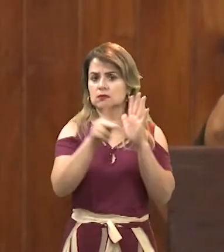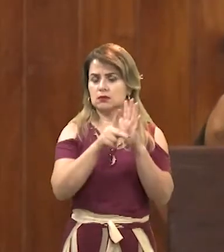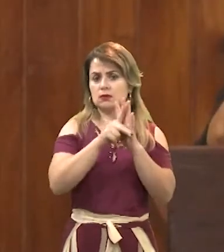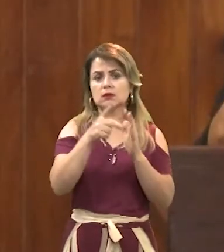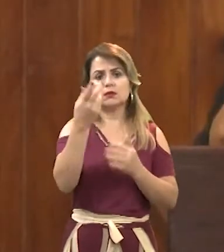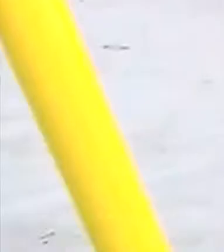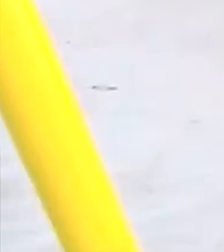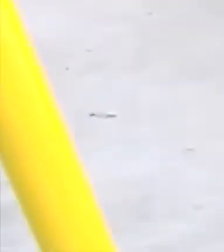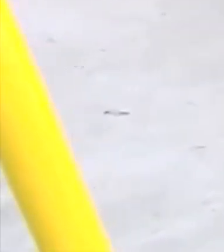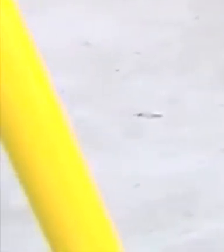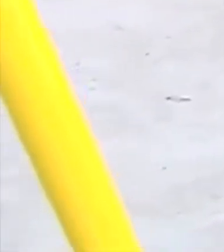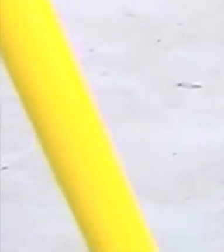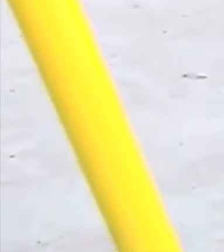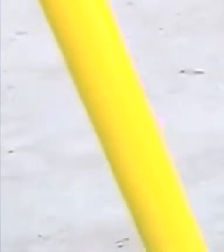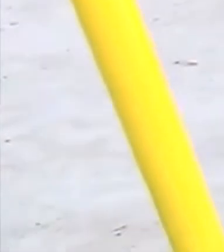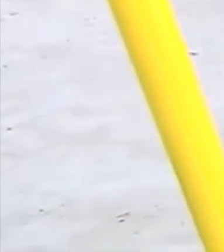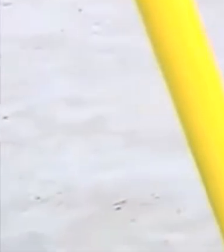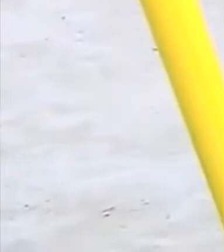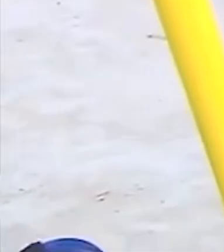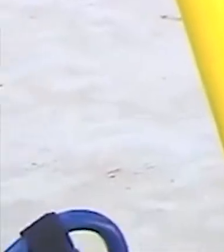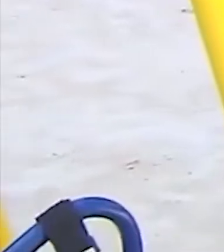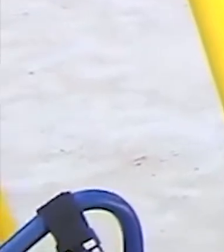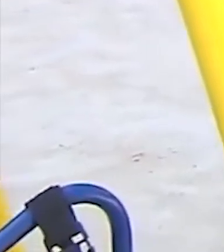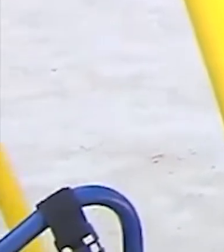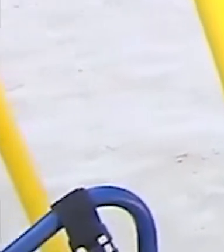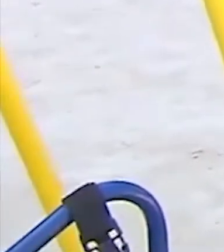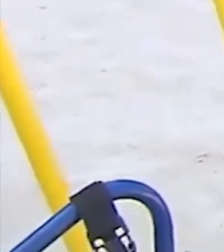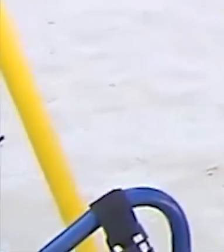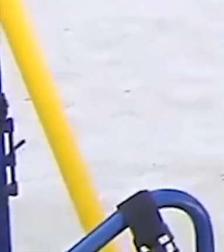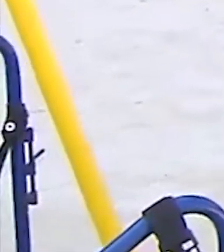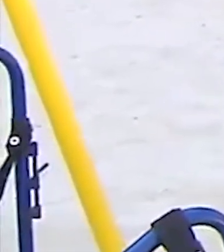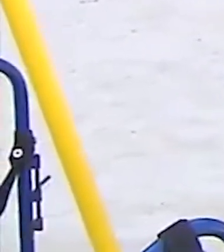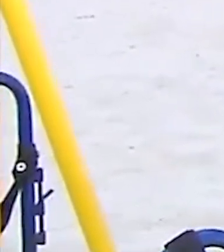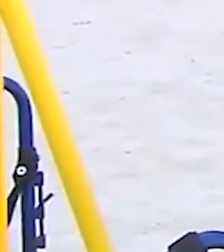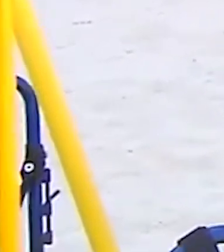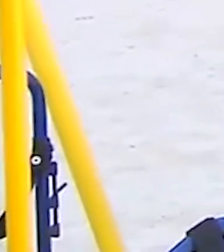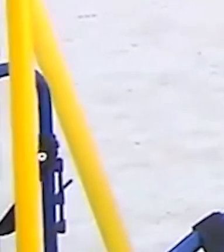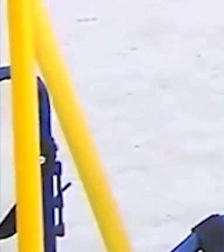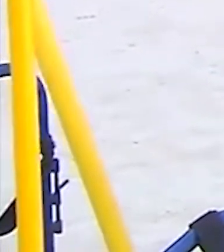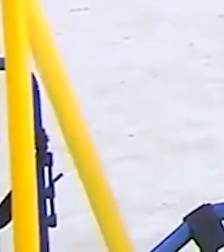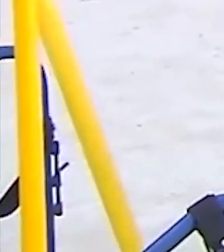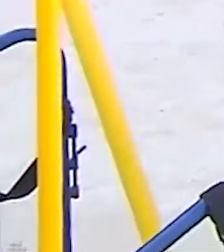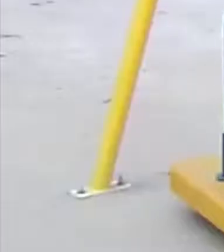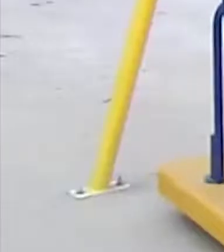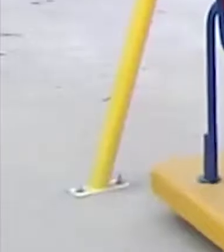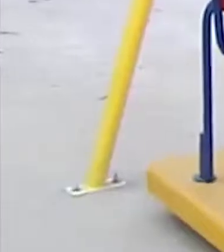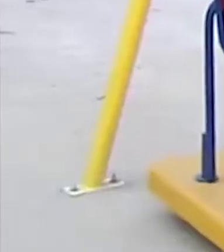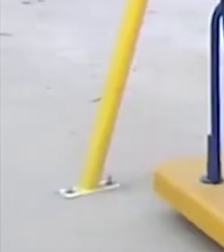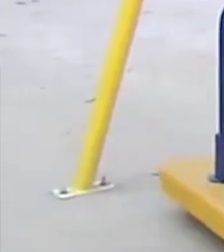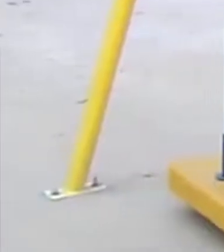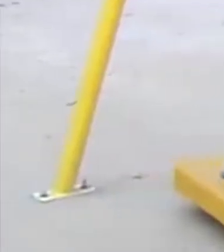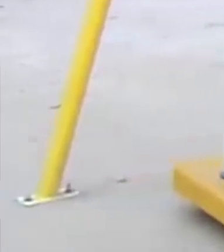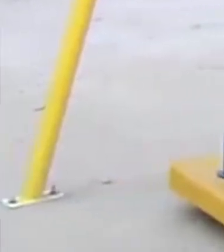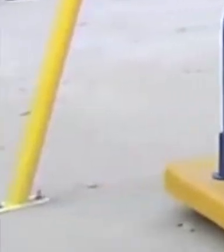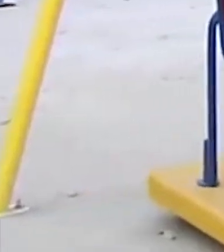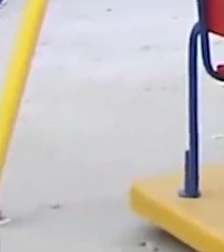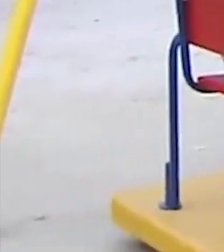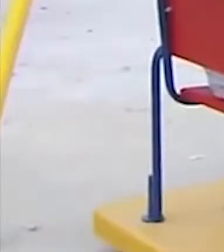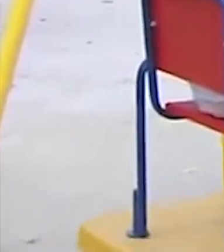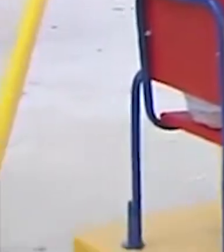possam ser iguais, pelo menos no ato de brincar. Vou ler aqui o que diz a